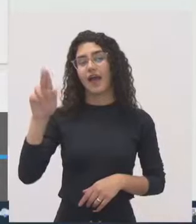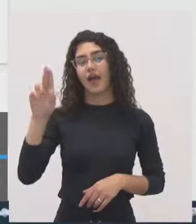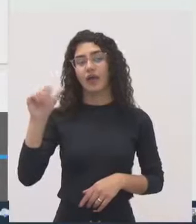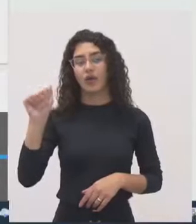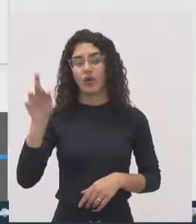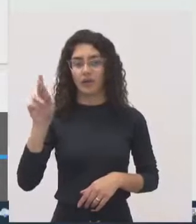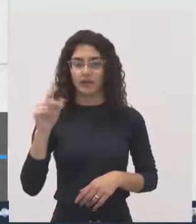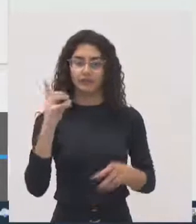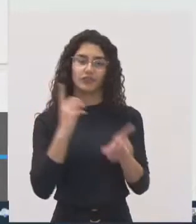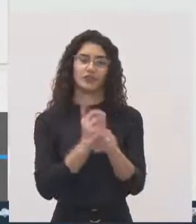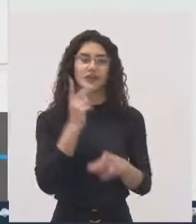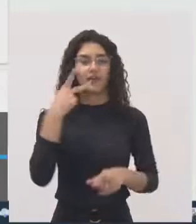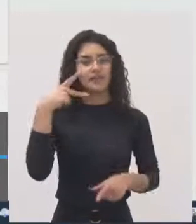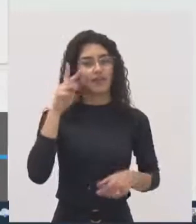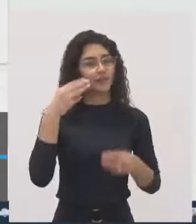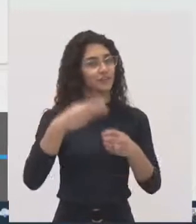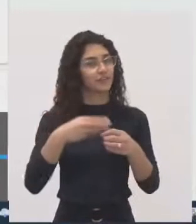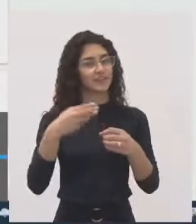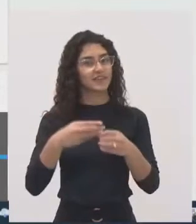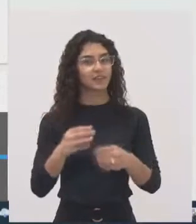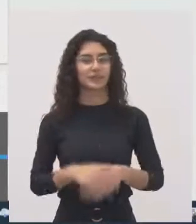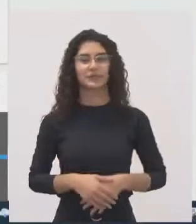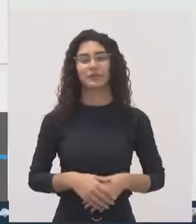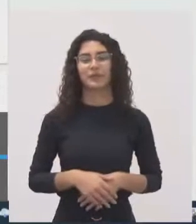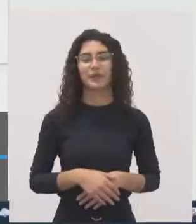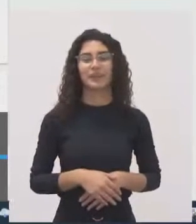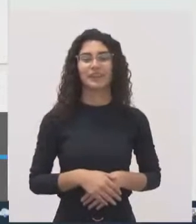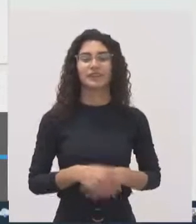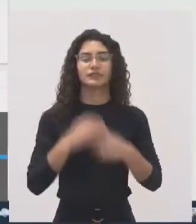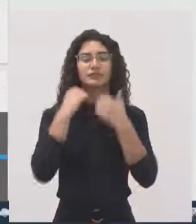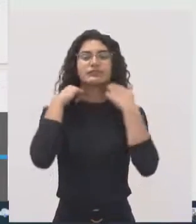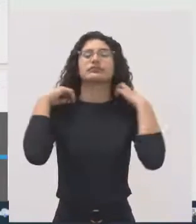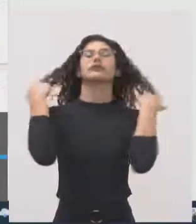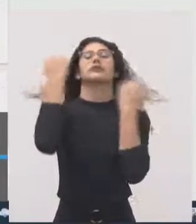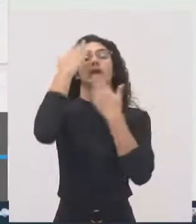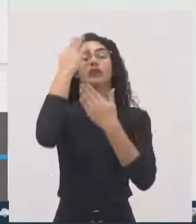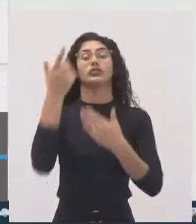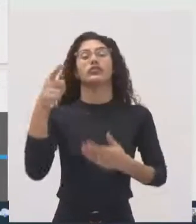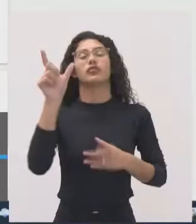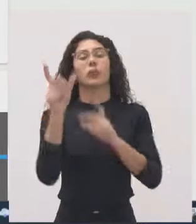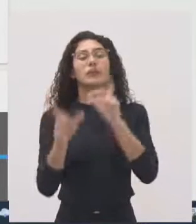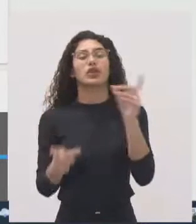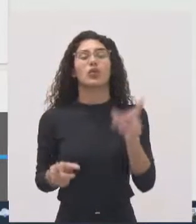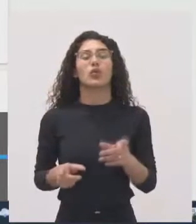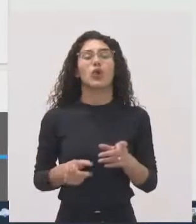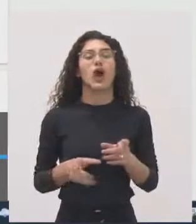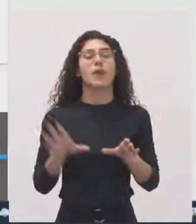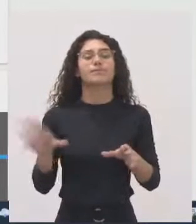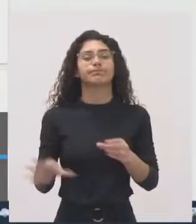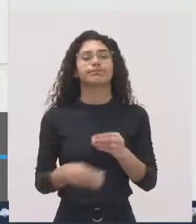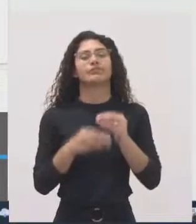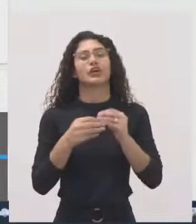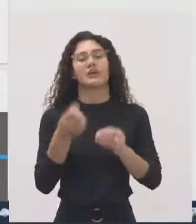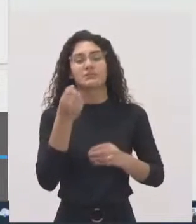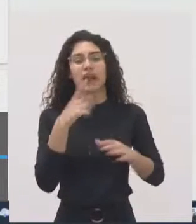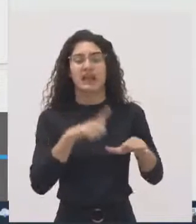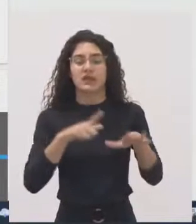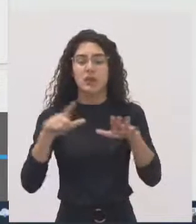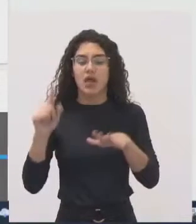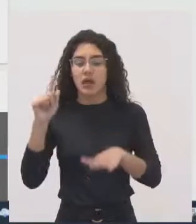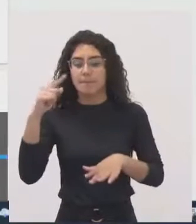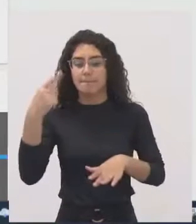achar o Giovanni lá em Araraquara. Obrigado de novo, pessoal de Araraquara, que nos acolheu tão bem semana